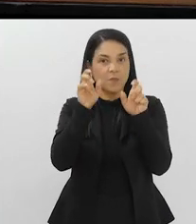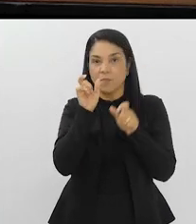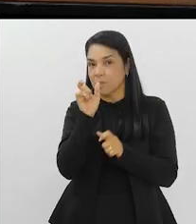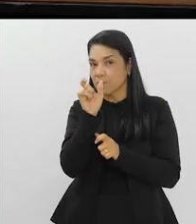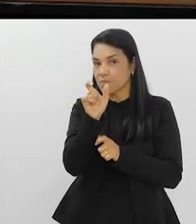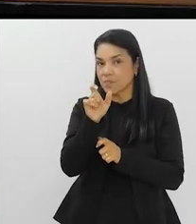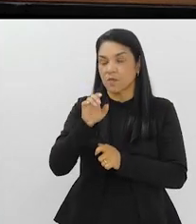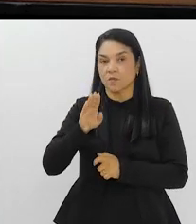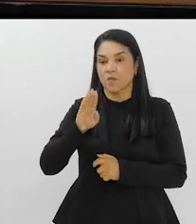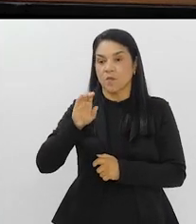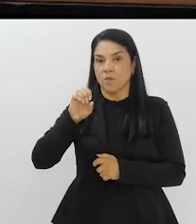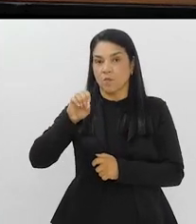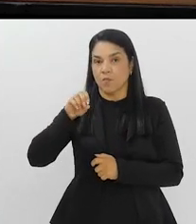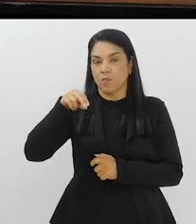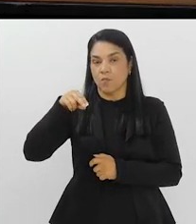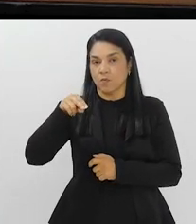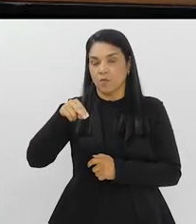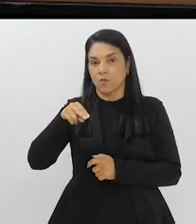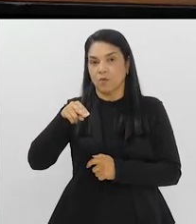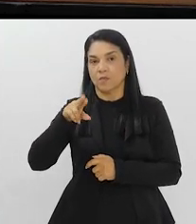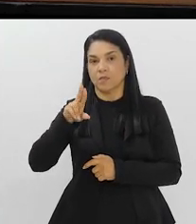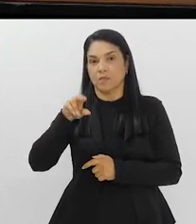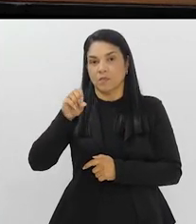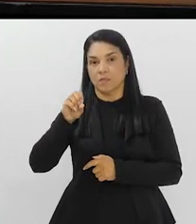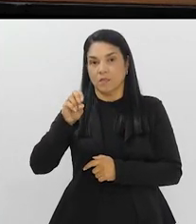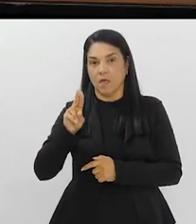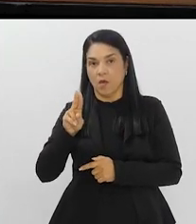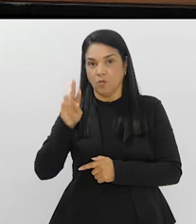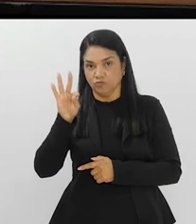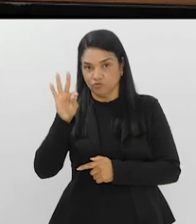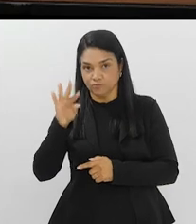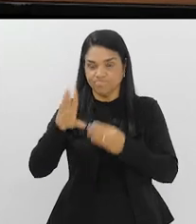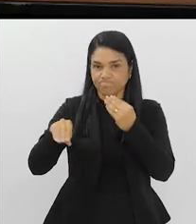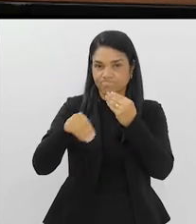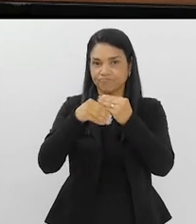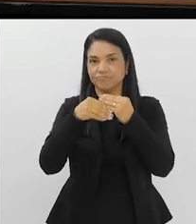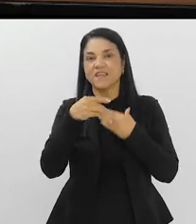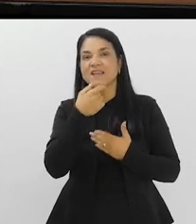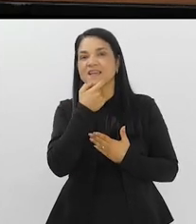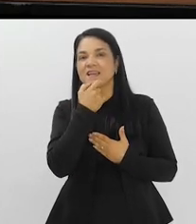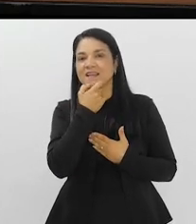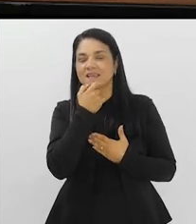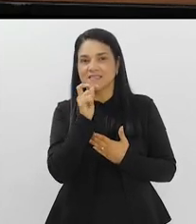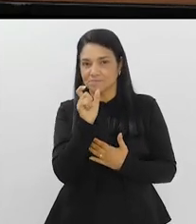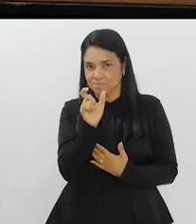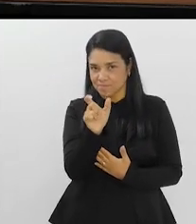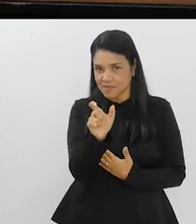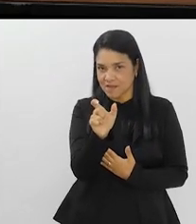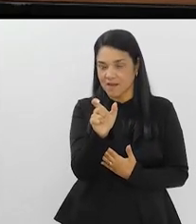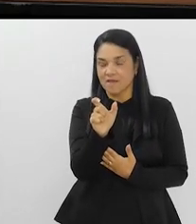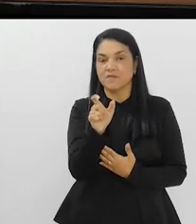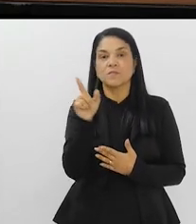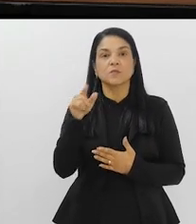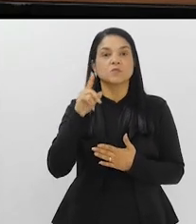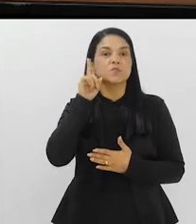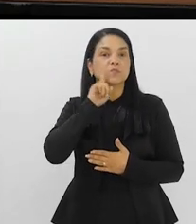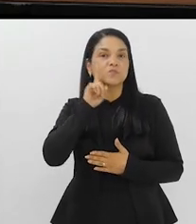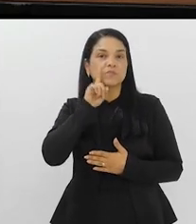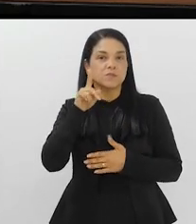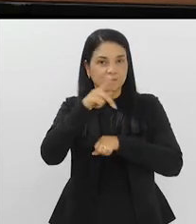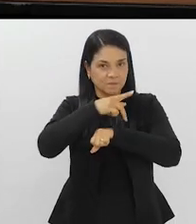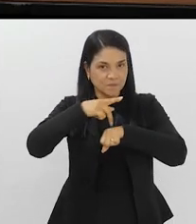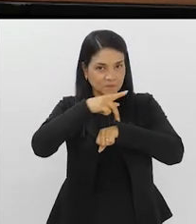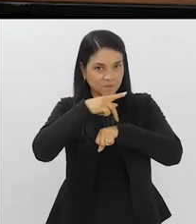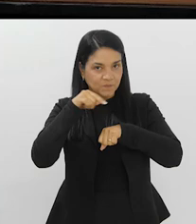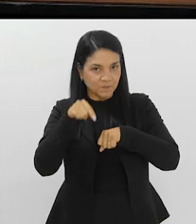é um termo que foi incorporado numa terminologia inglesa, né? Americana, na verdade, o autor que cunhou é americano.